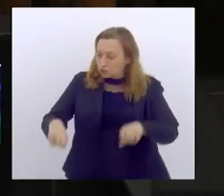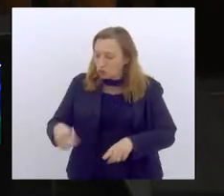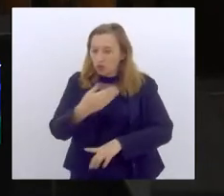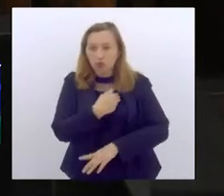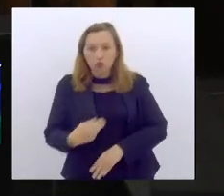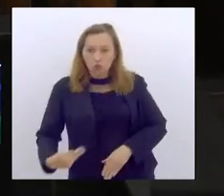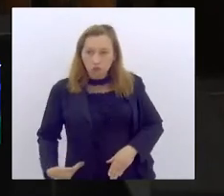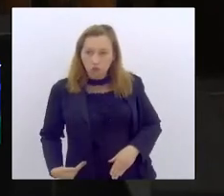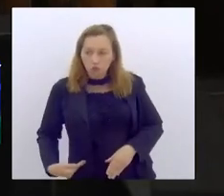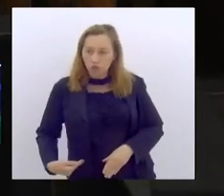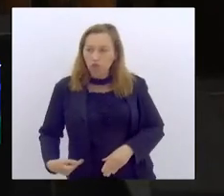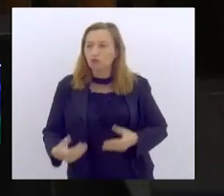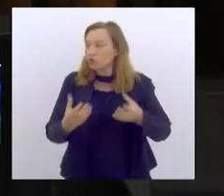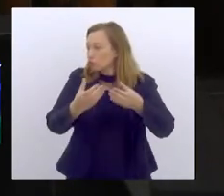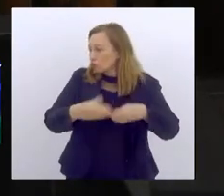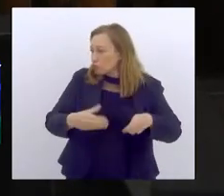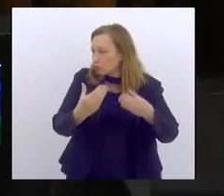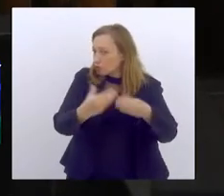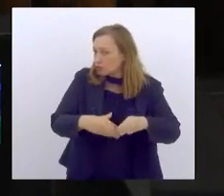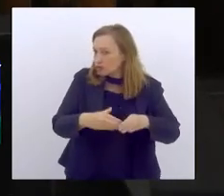público concursado